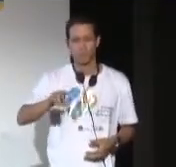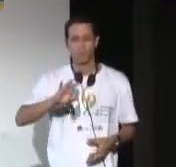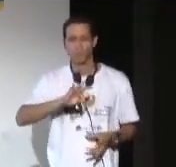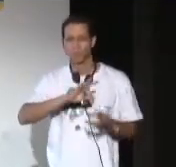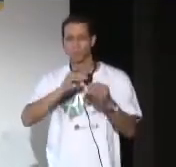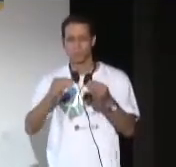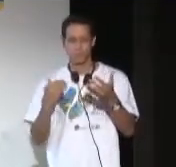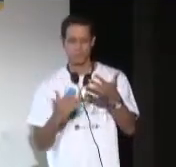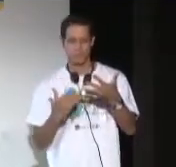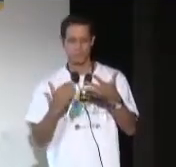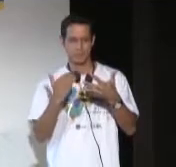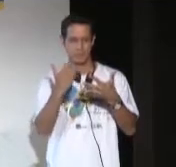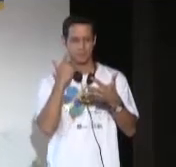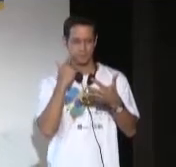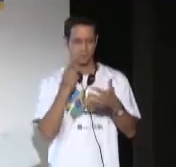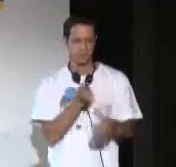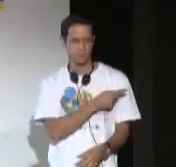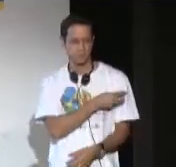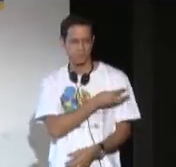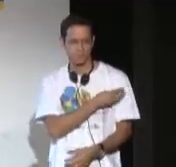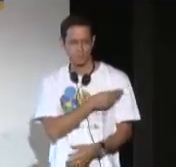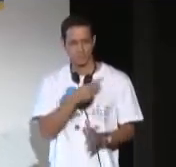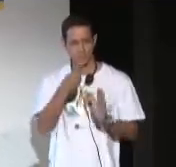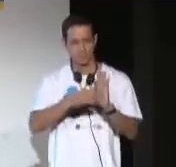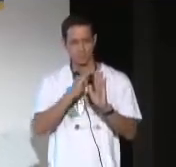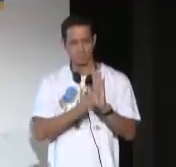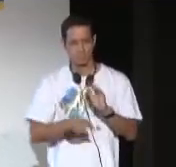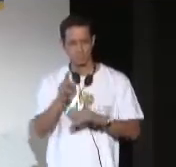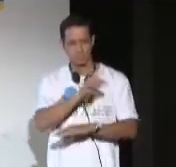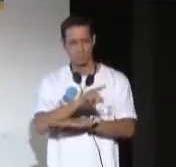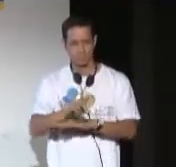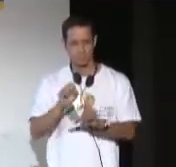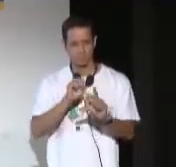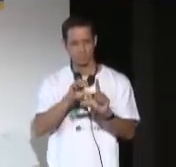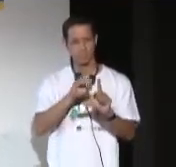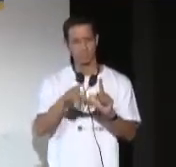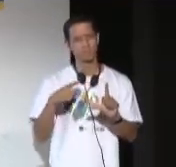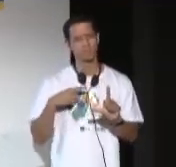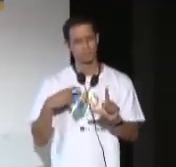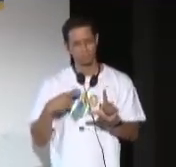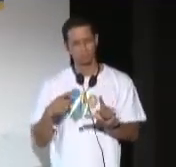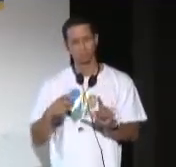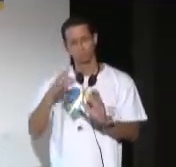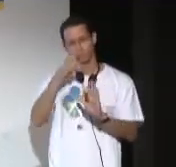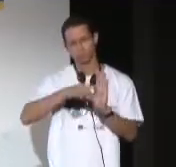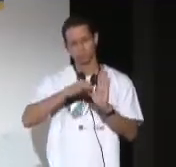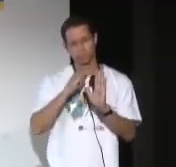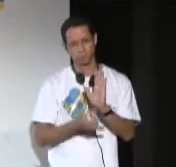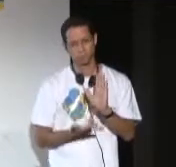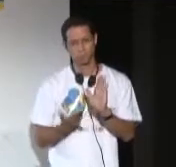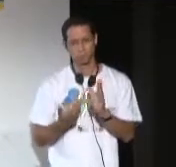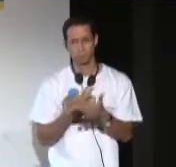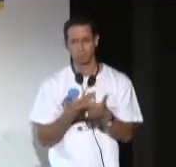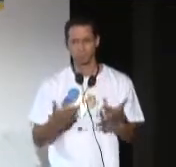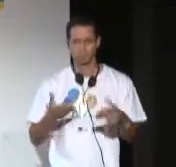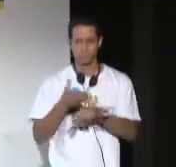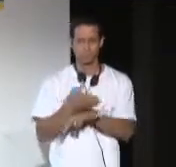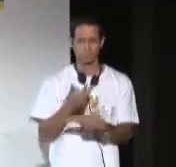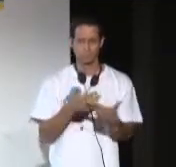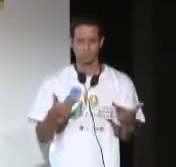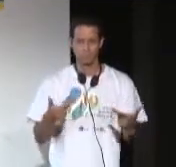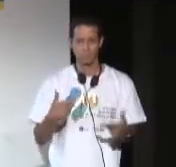os níveis, etapa de educação básica. Depois, os projetos pedagógicos da licenciatura têm os seus projetos de formação, seus perfis de egresso, né?